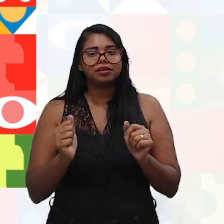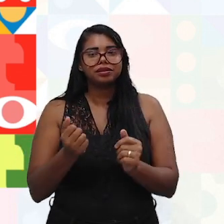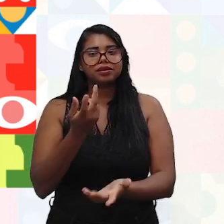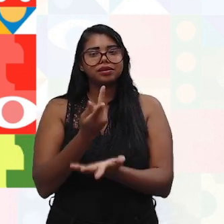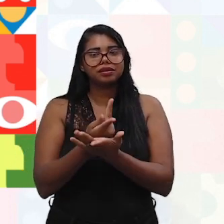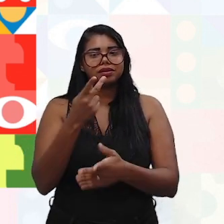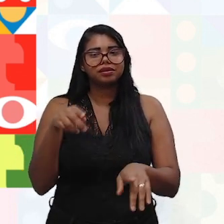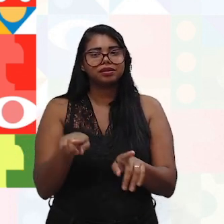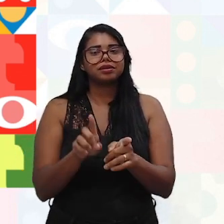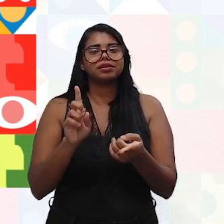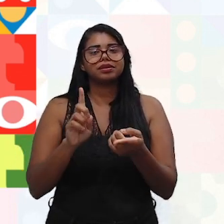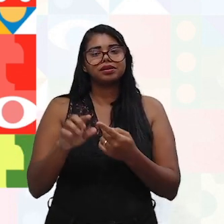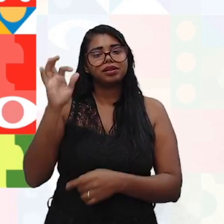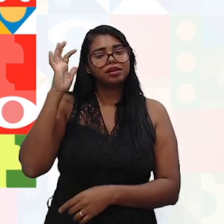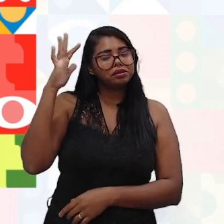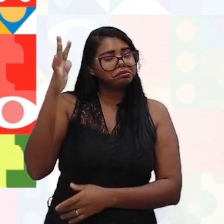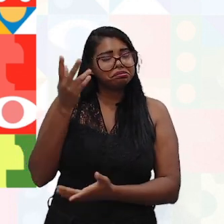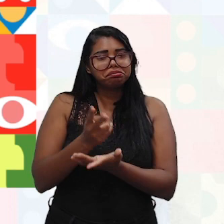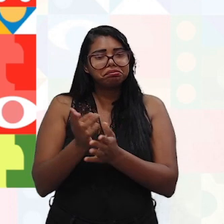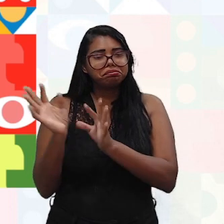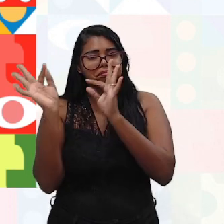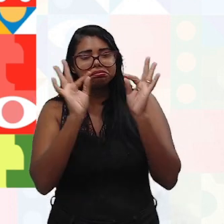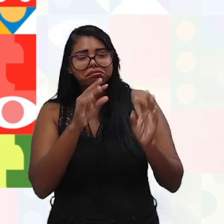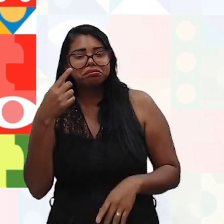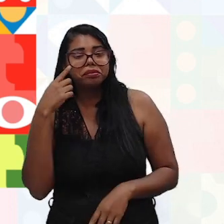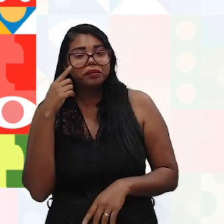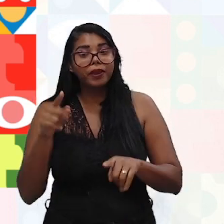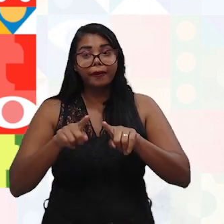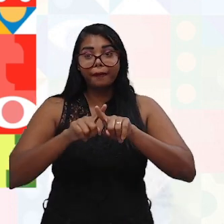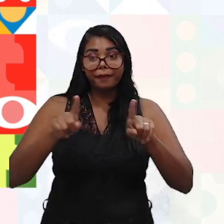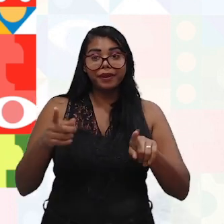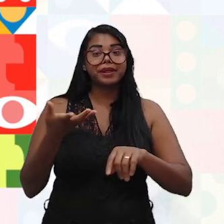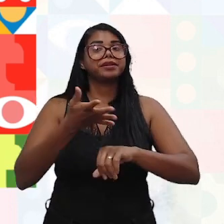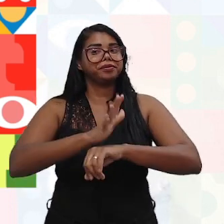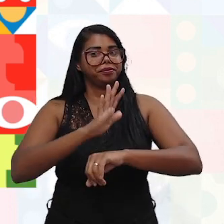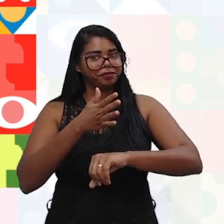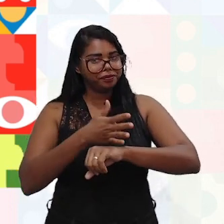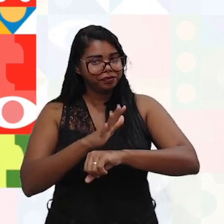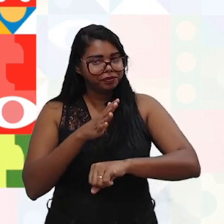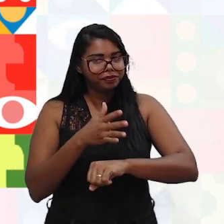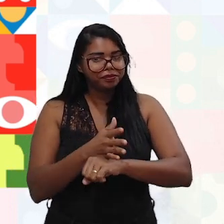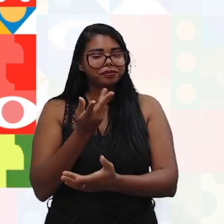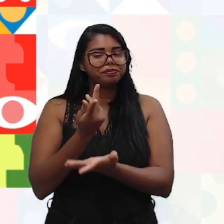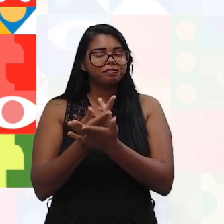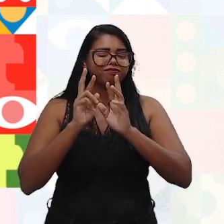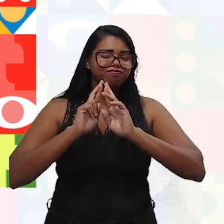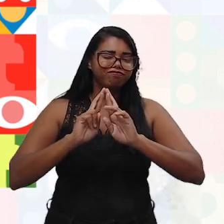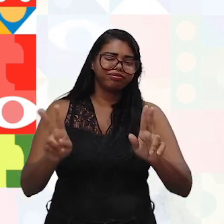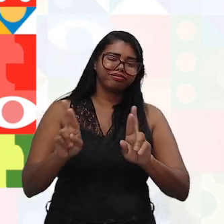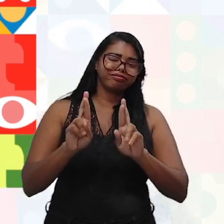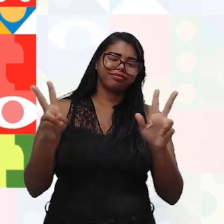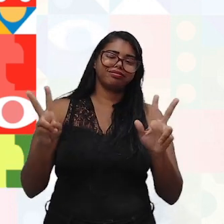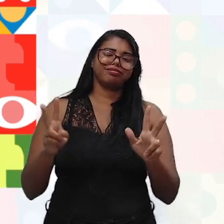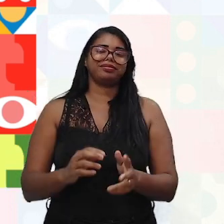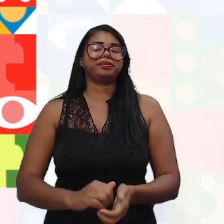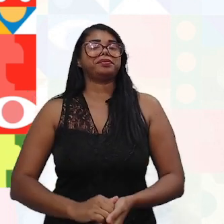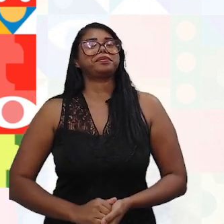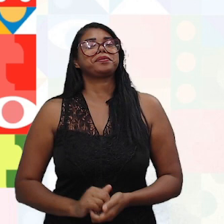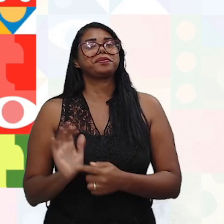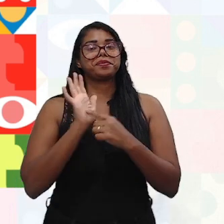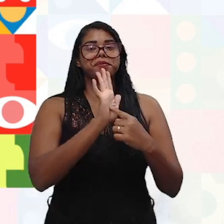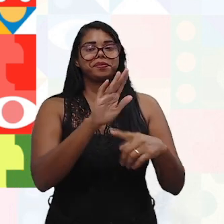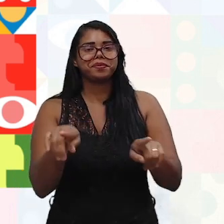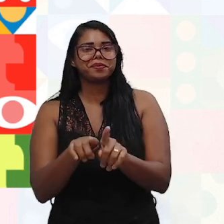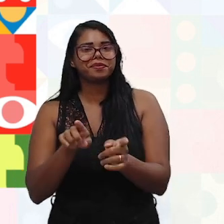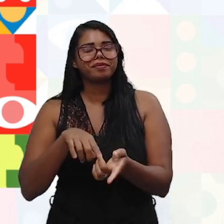na teoria nem sempre a gente vê isso. Então, na prática, é muito diferente. Então, a gente já quer te mostrar um